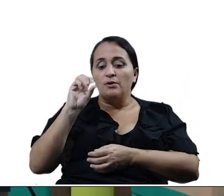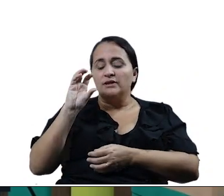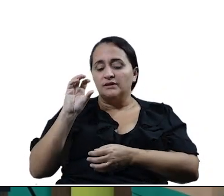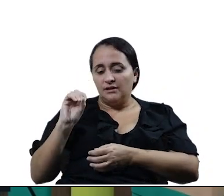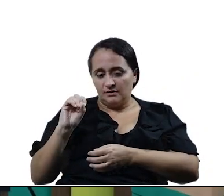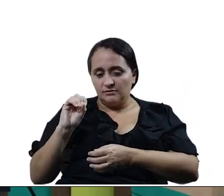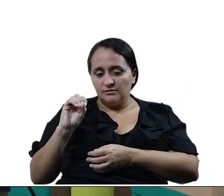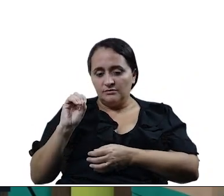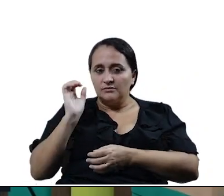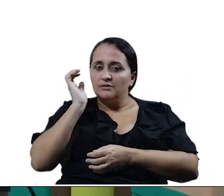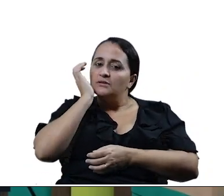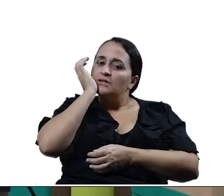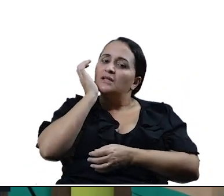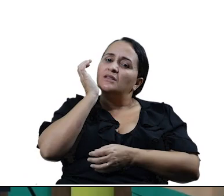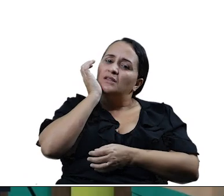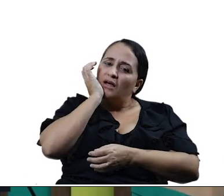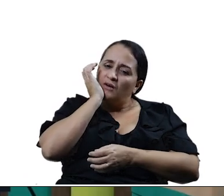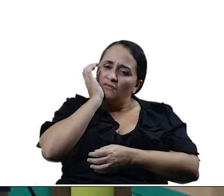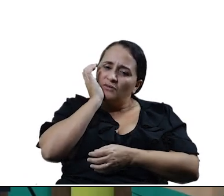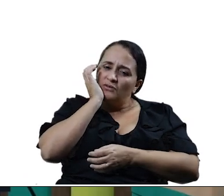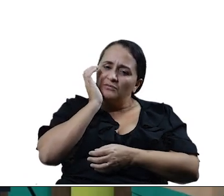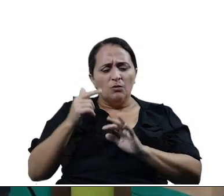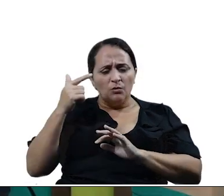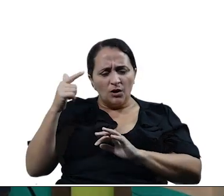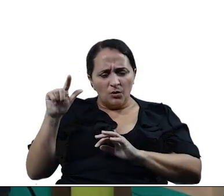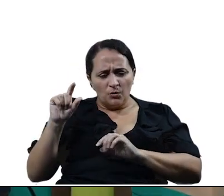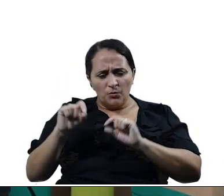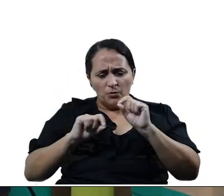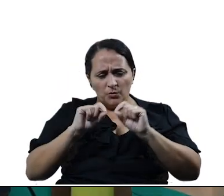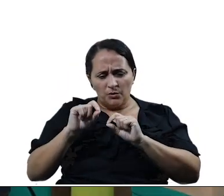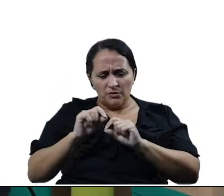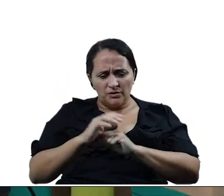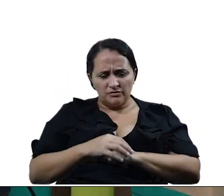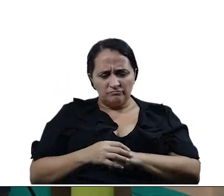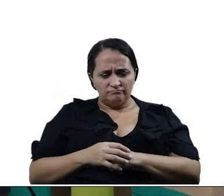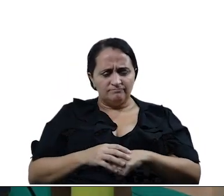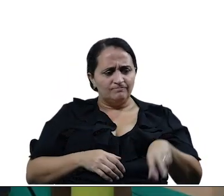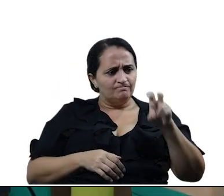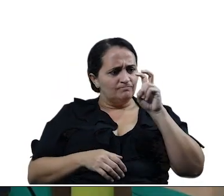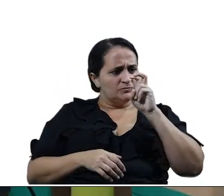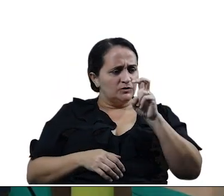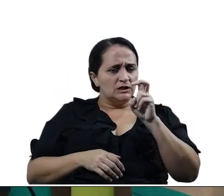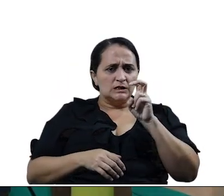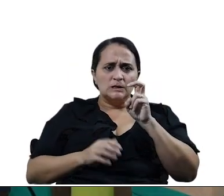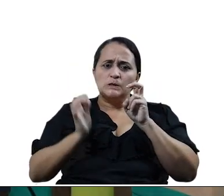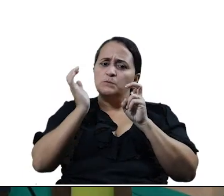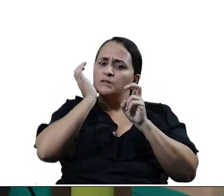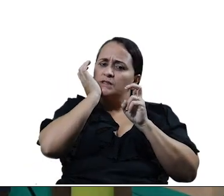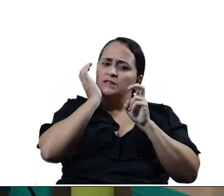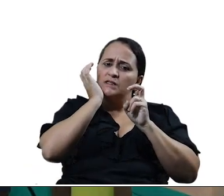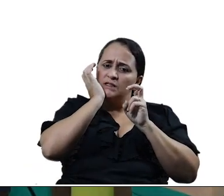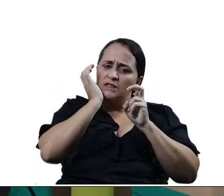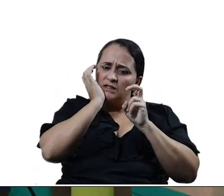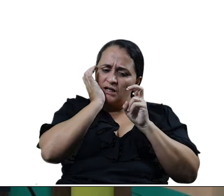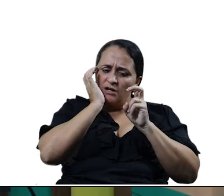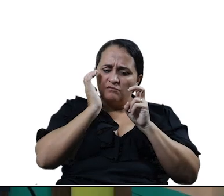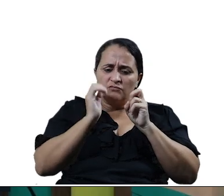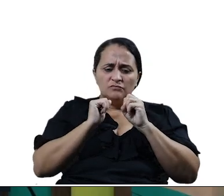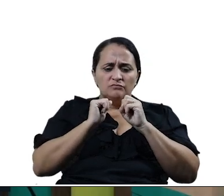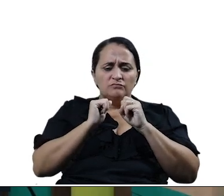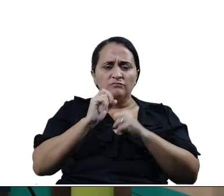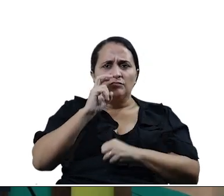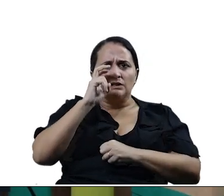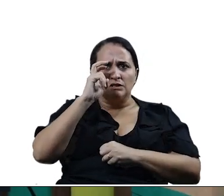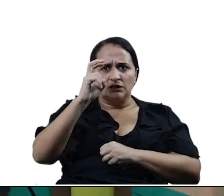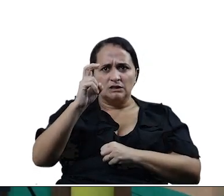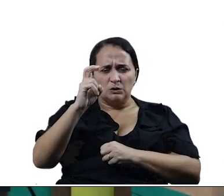0,80. E por último, as moedinhas de 5 centavos. Me desculpe. Tenho 5 mais 5, 10. Com